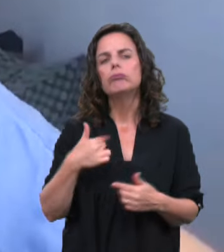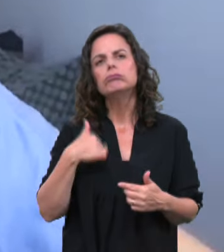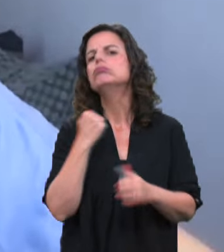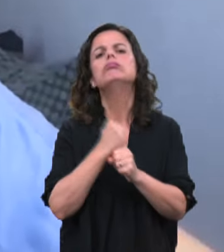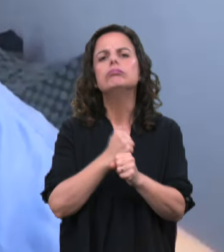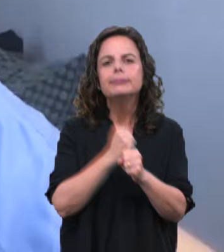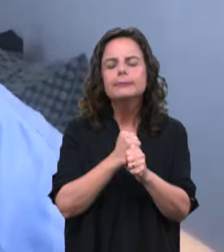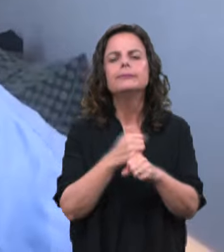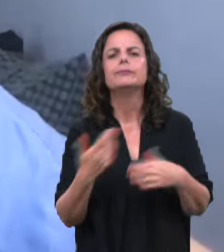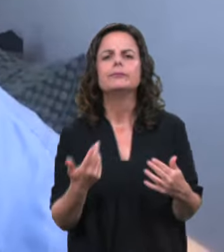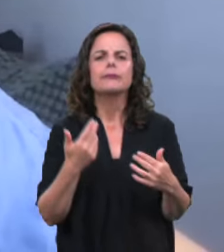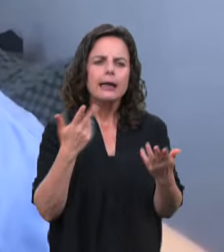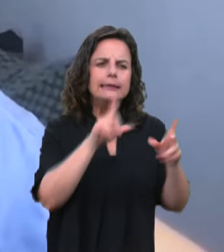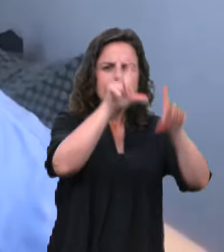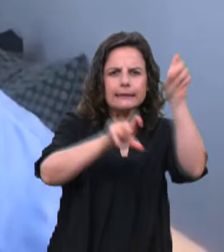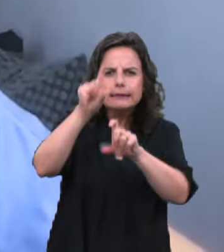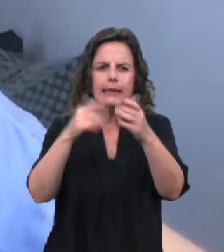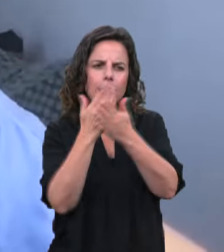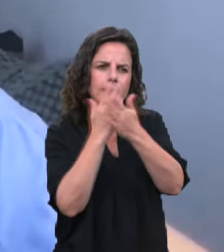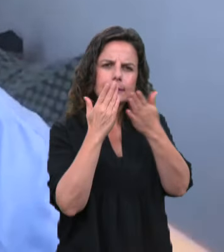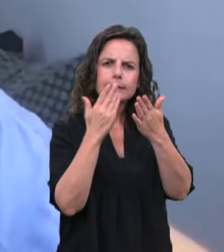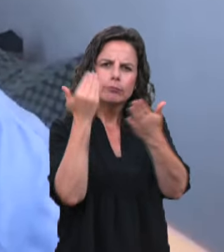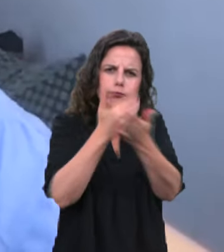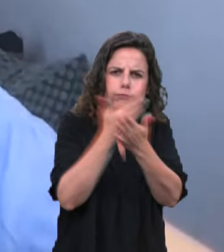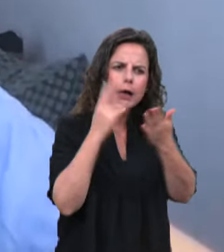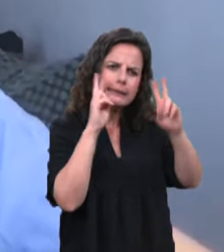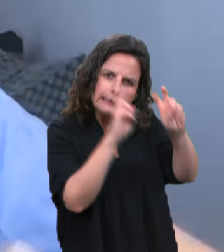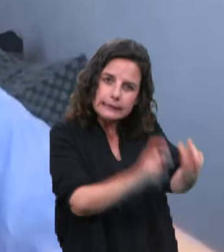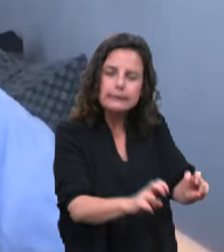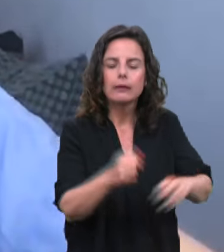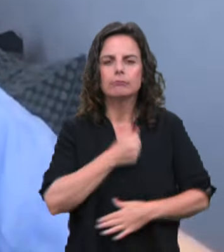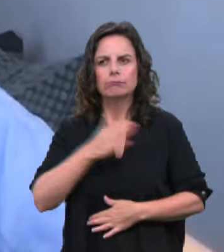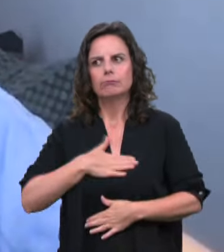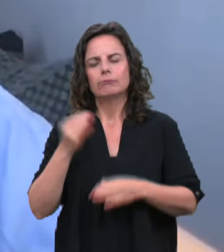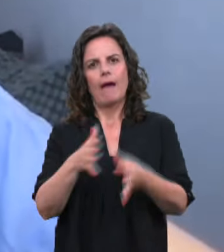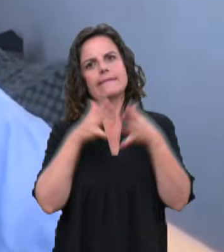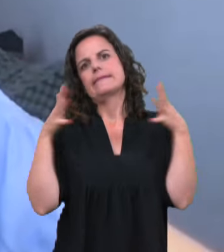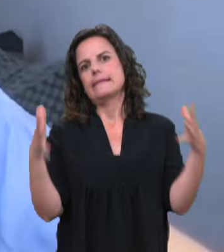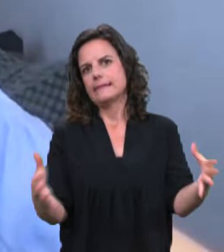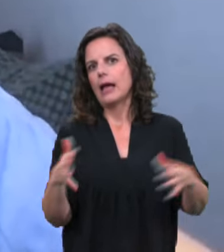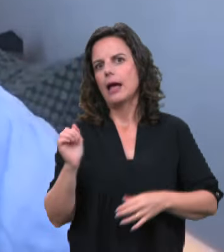trabalhava como analista atuarial numa empresa muito grande.